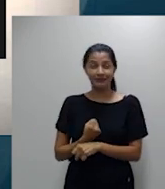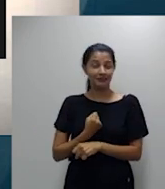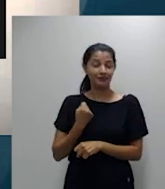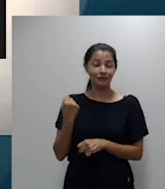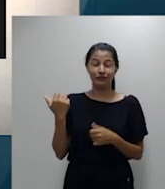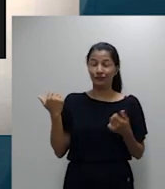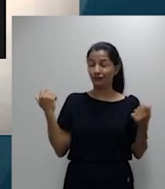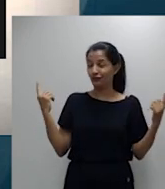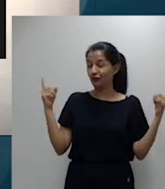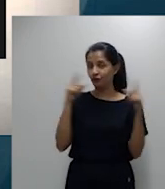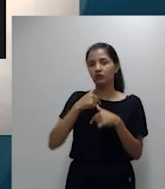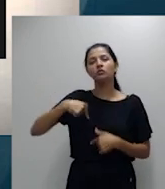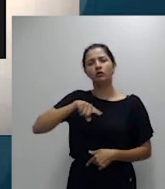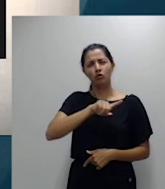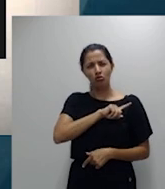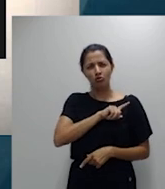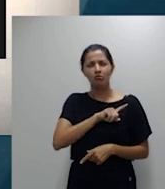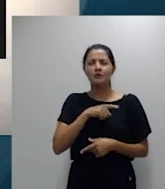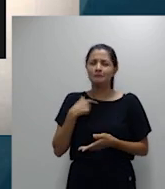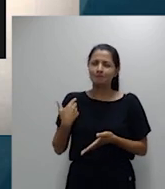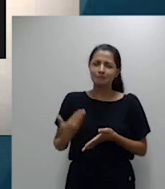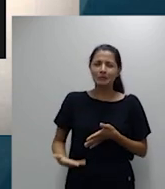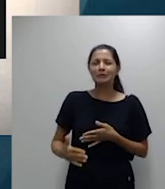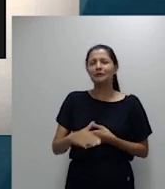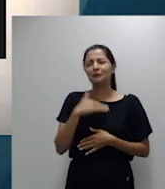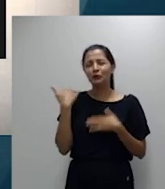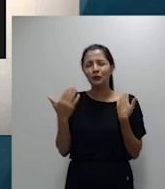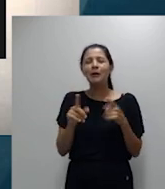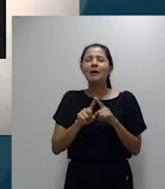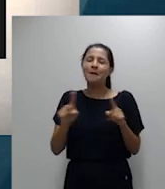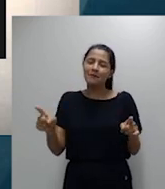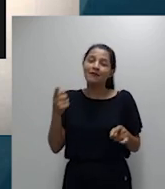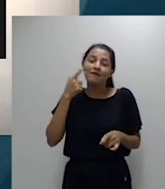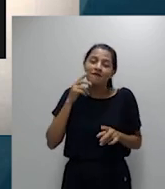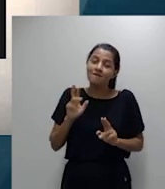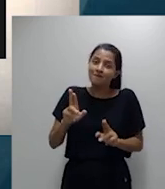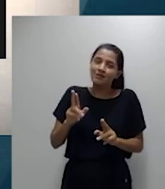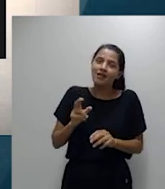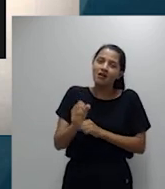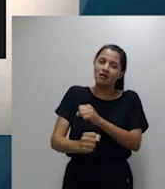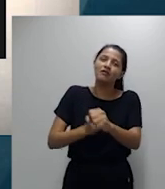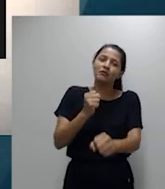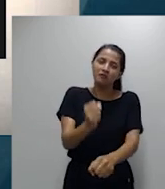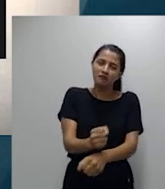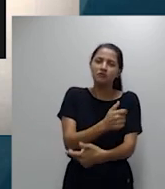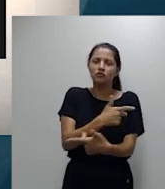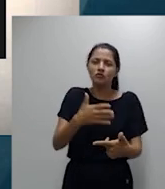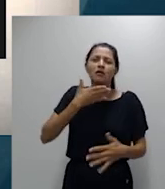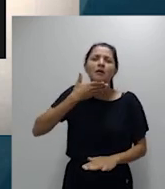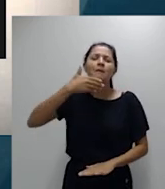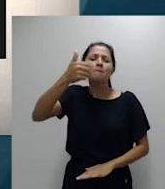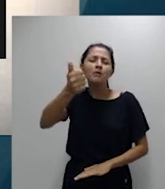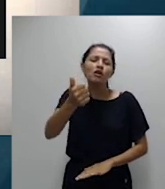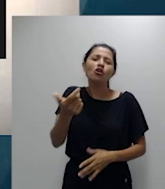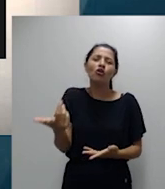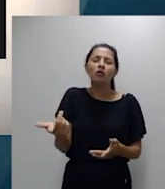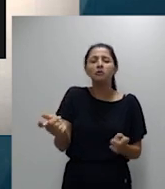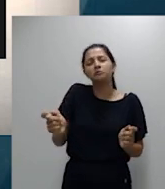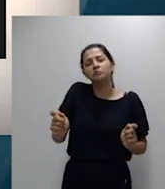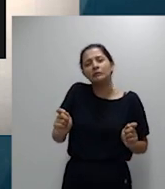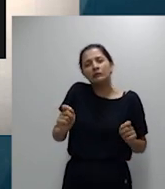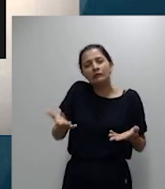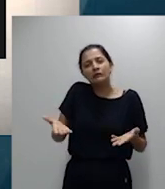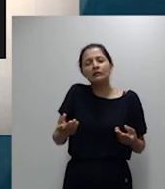difíceis para todos nós né mas vamos ver nascer ano que vem as coisas melhoram um pouco pelo menos